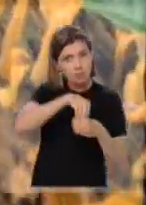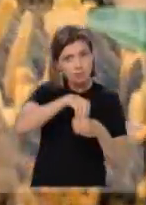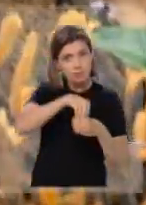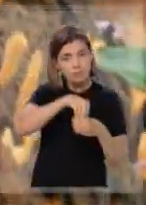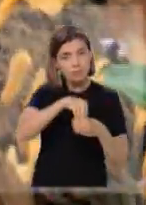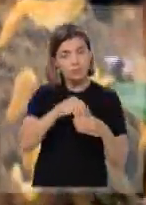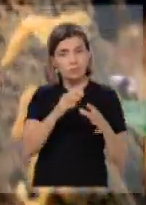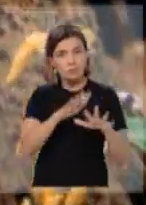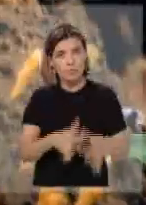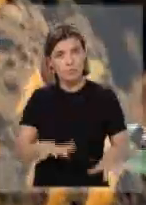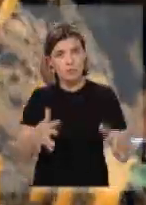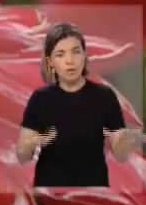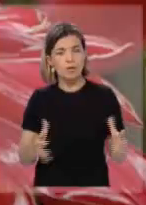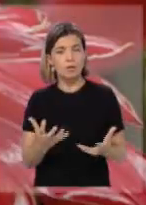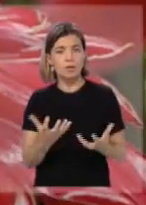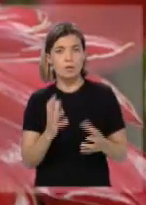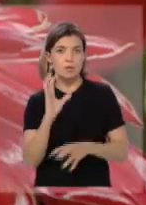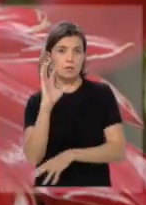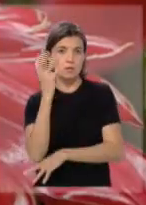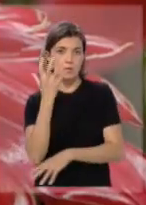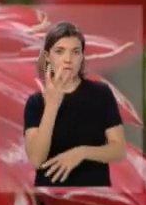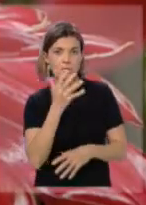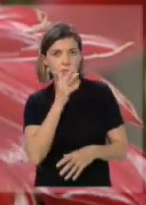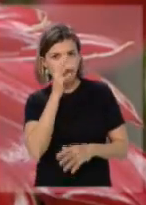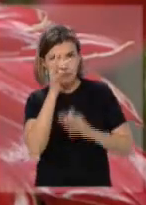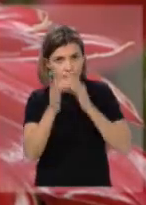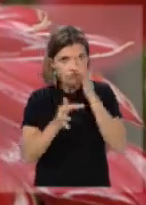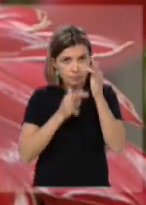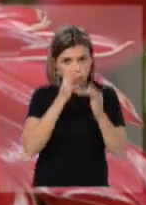fungos, as plantas